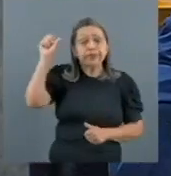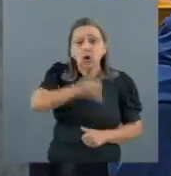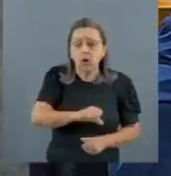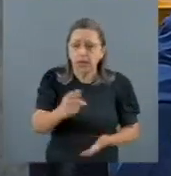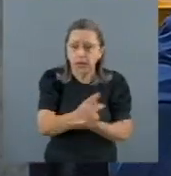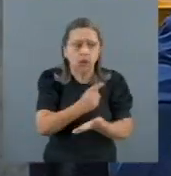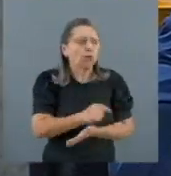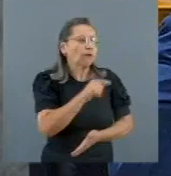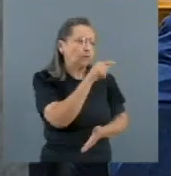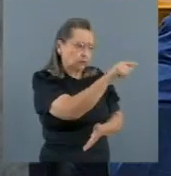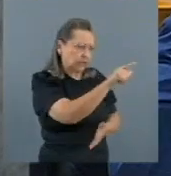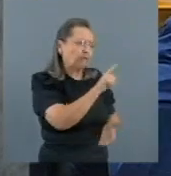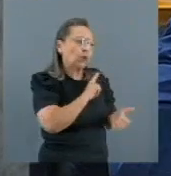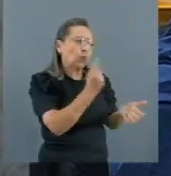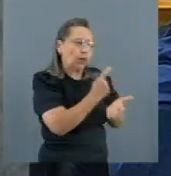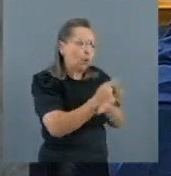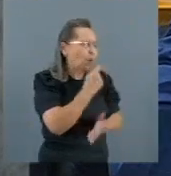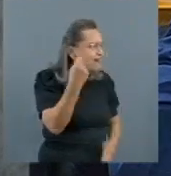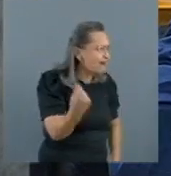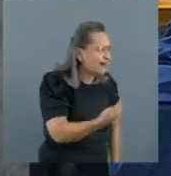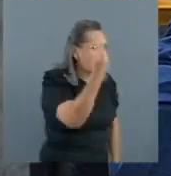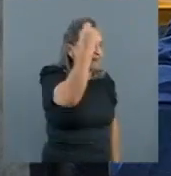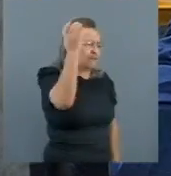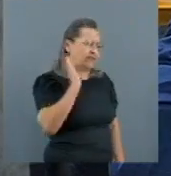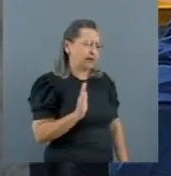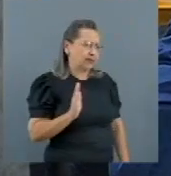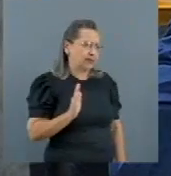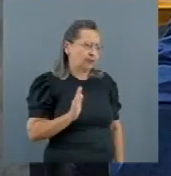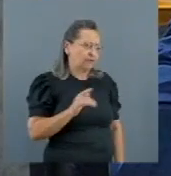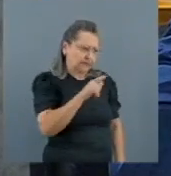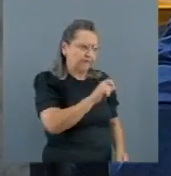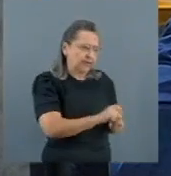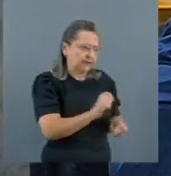O senhor cometeu um erro gravíssimo.